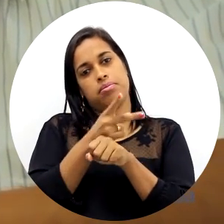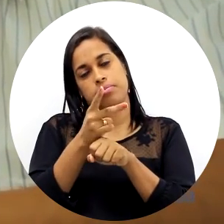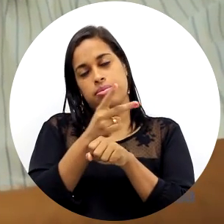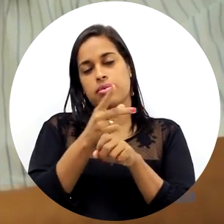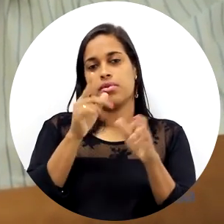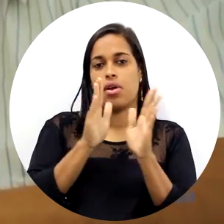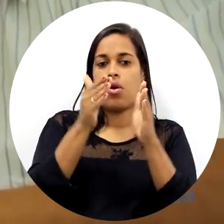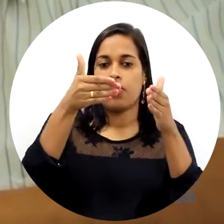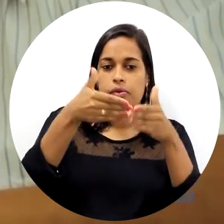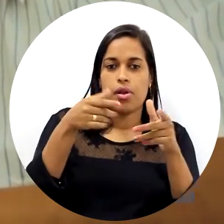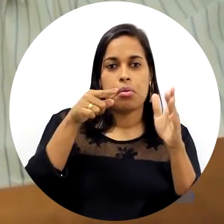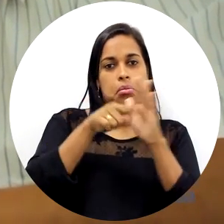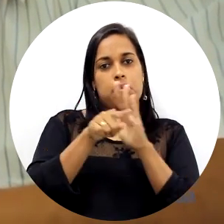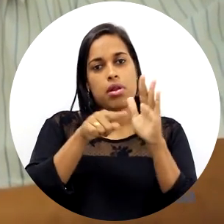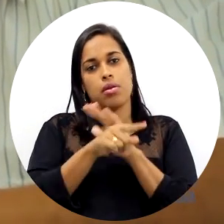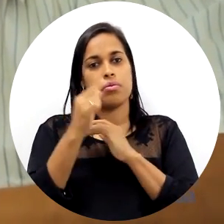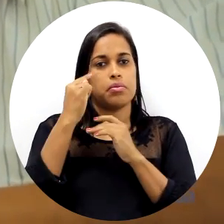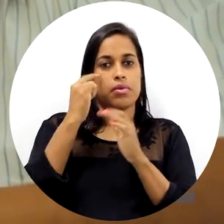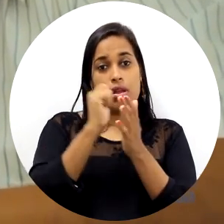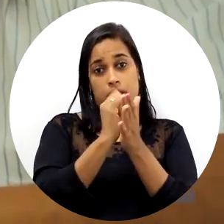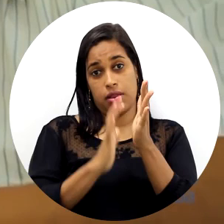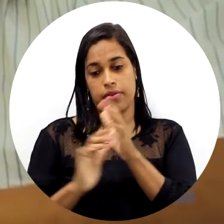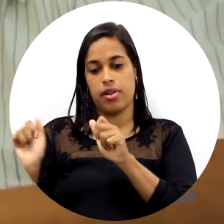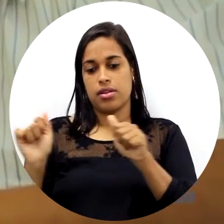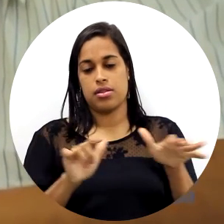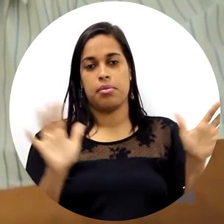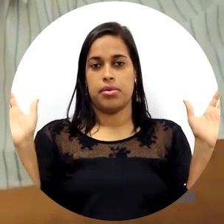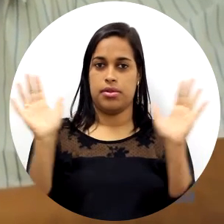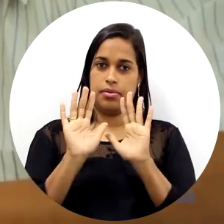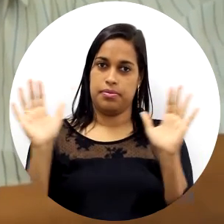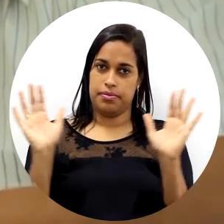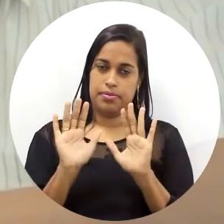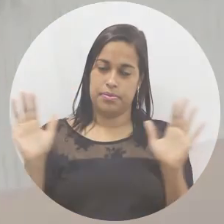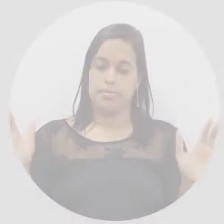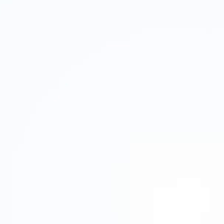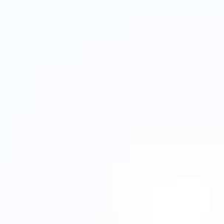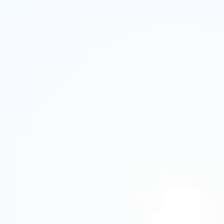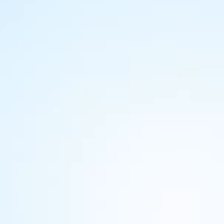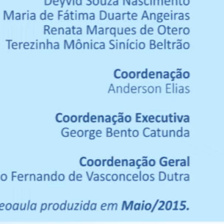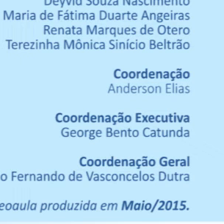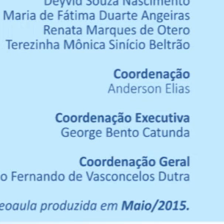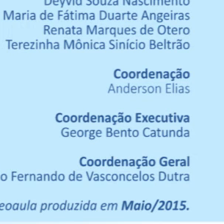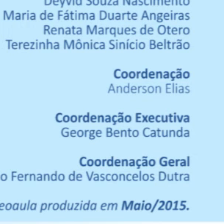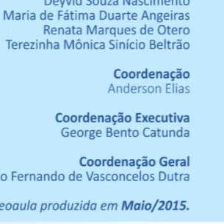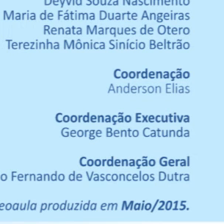dúvida, procure o fórum, poste suas dúvidas lá e faça as atividades da semana. Até a próxima.